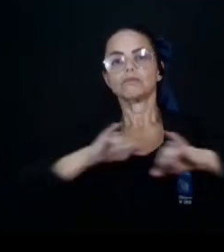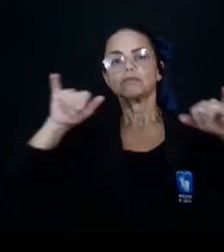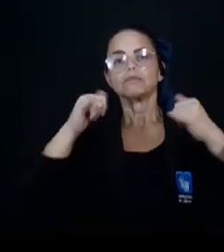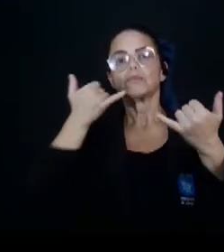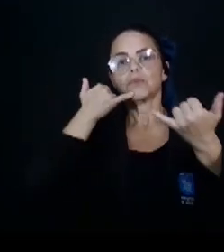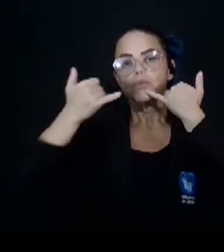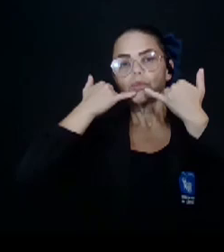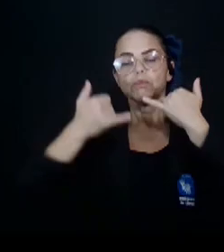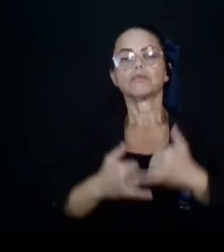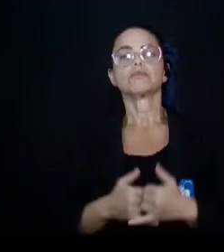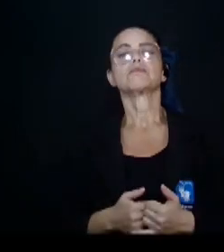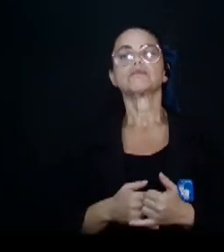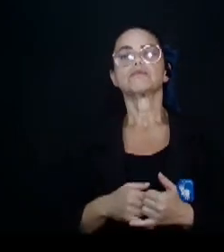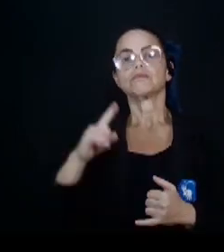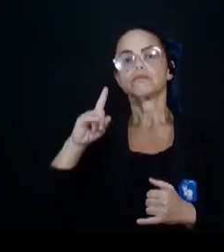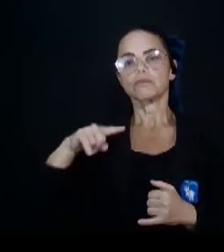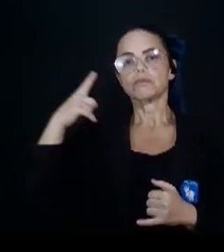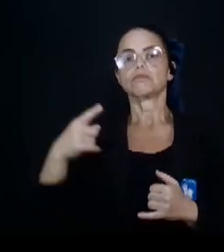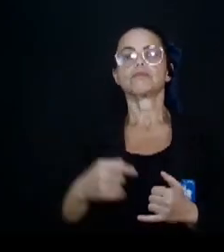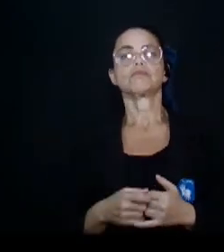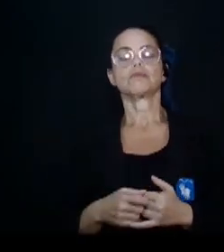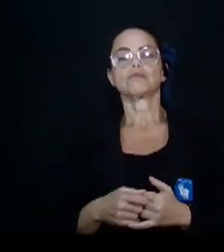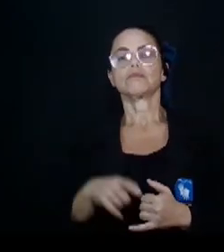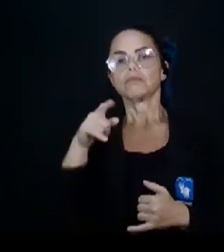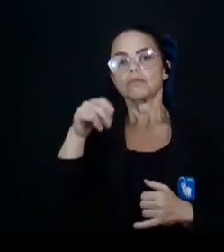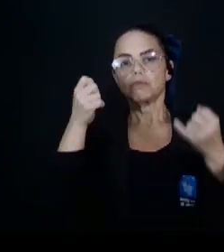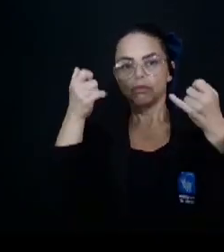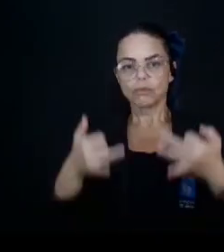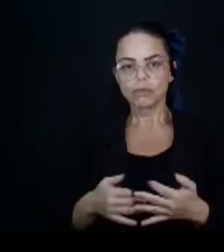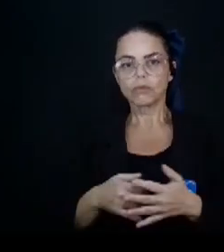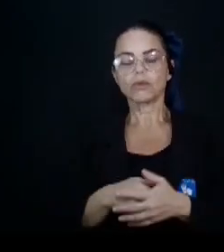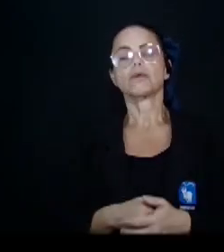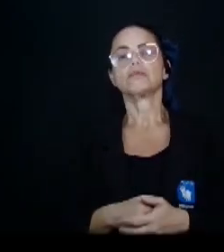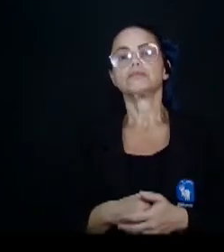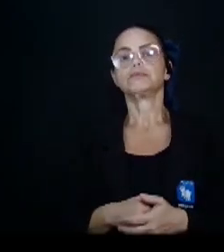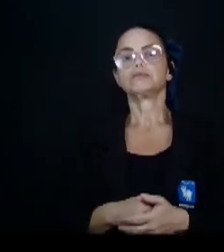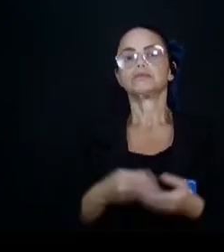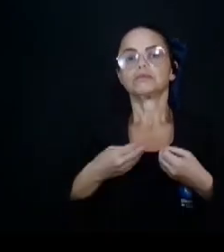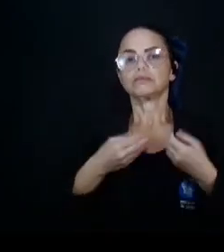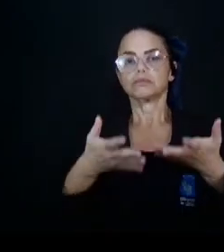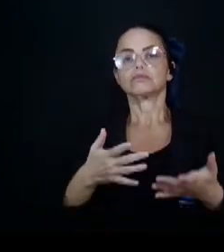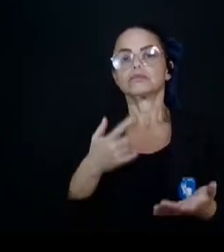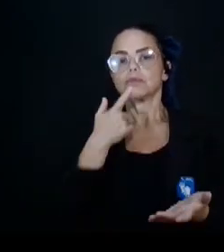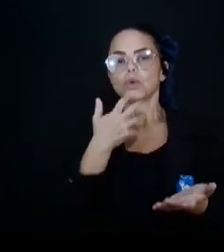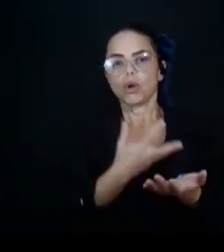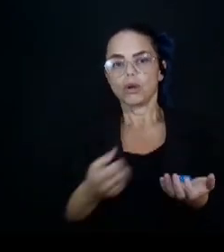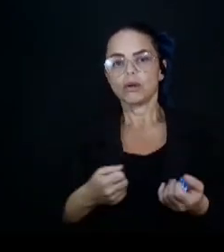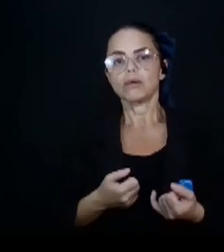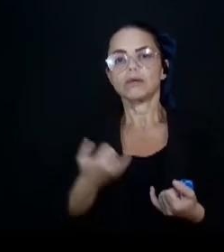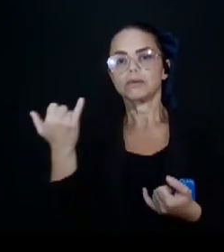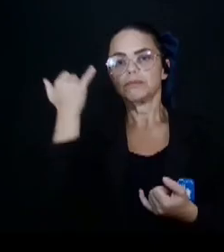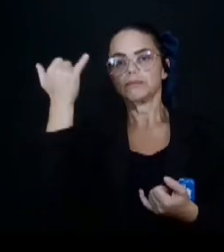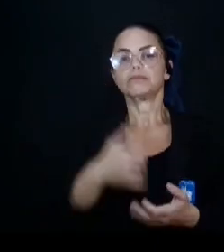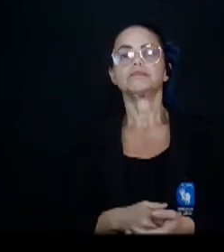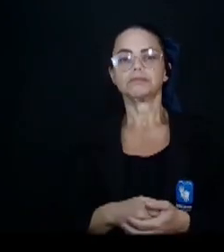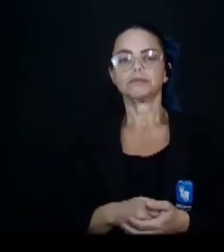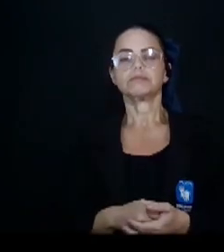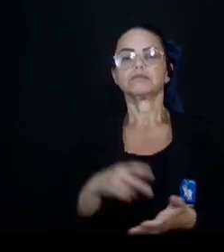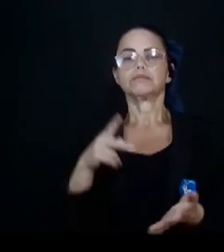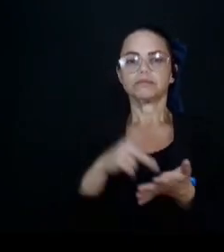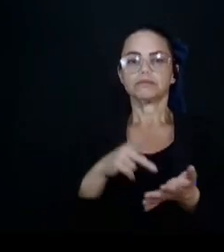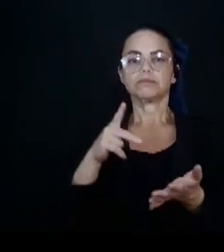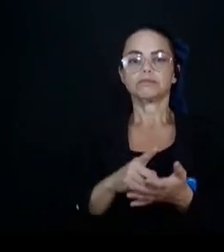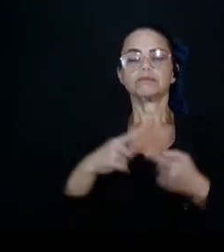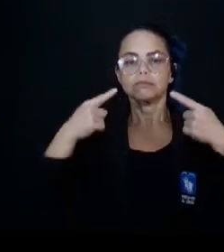que isso, como você disse, fazer a doação de sangue é muito importante, né? Então, é o maior desafio nesse sentido